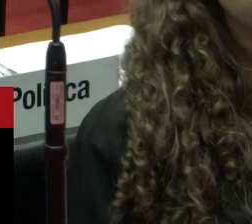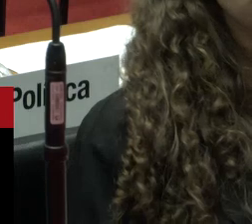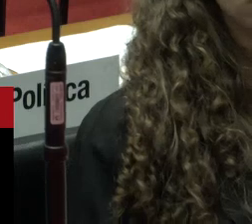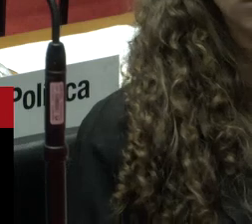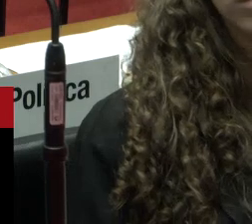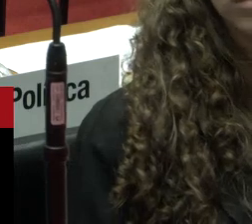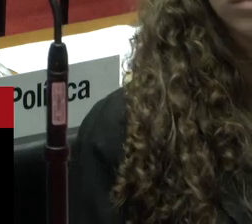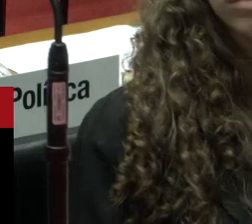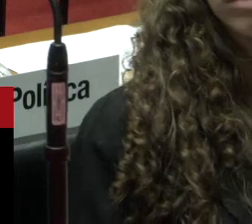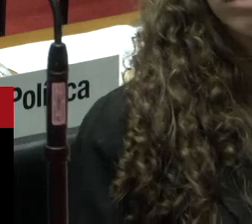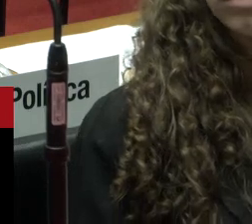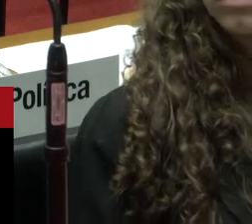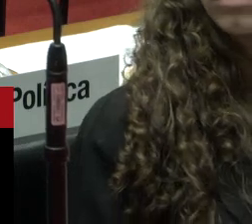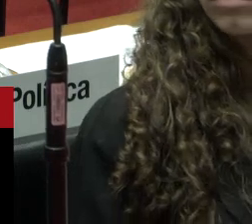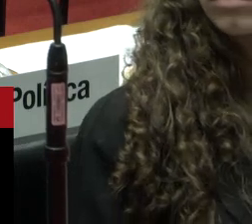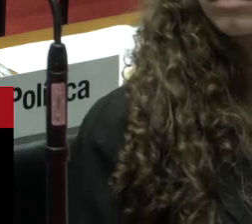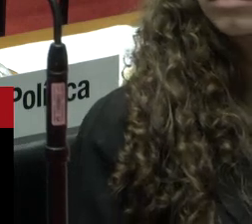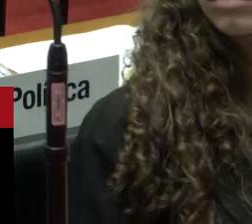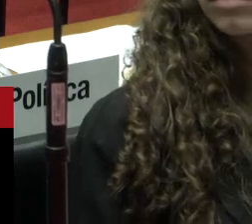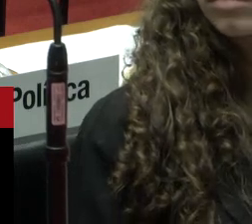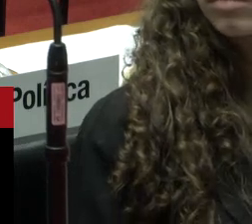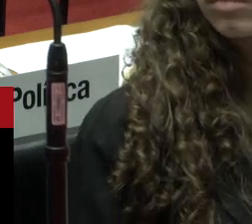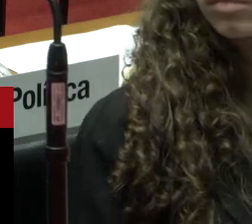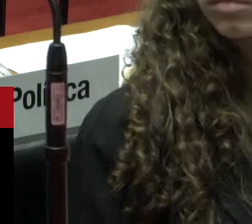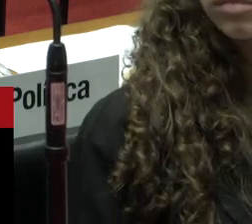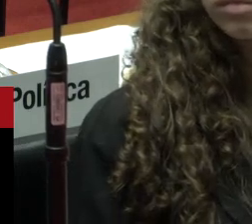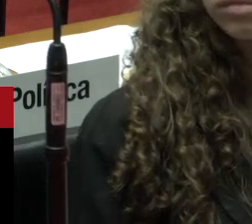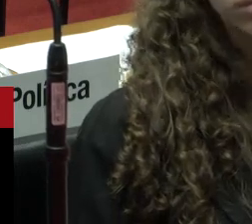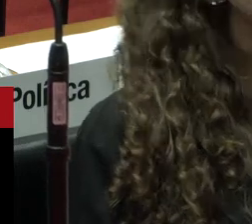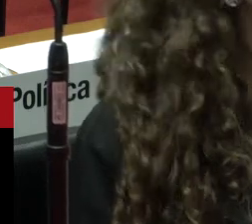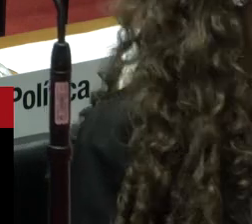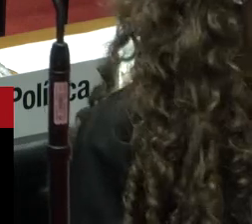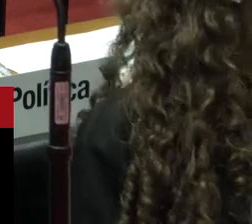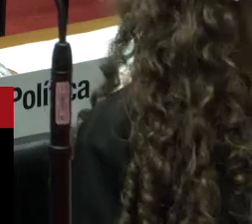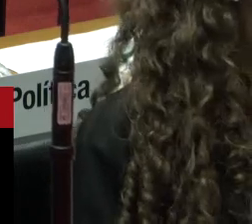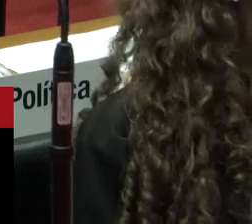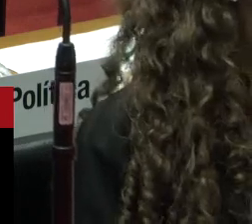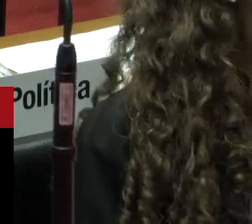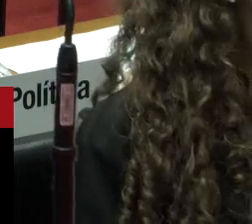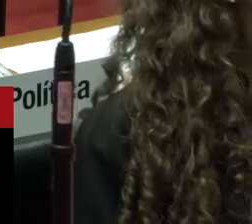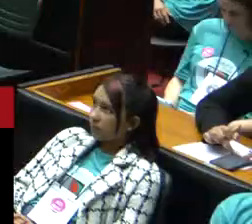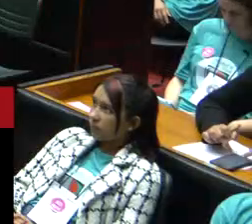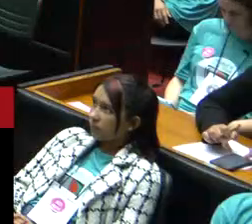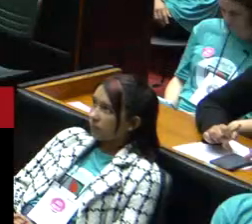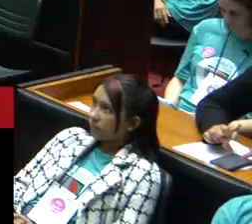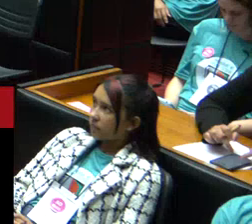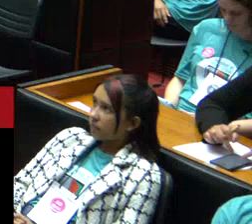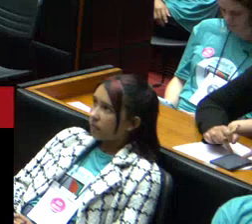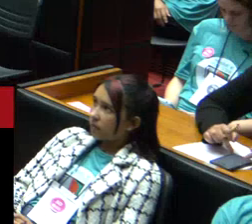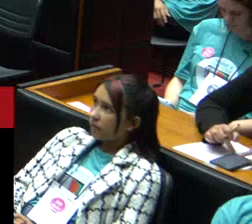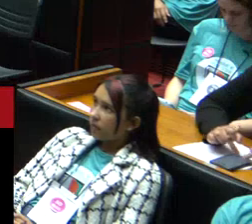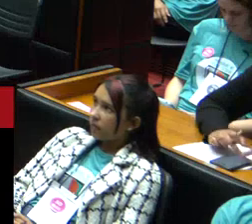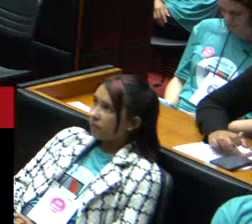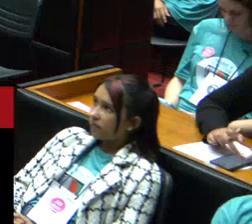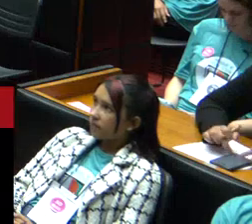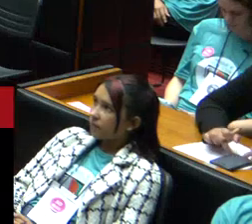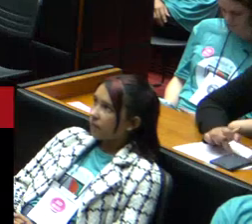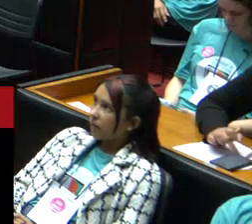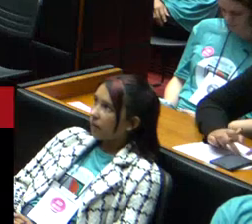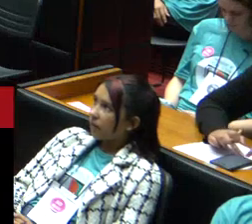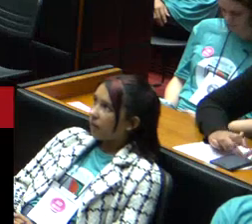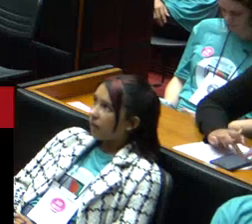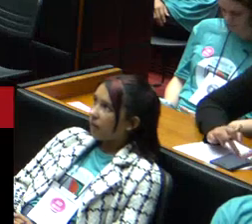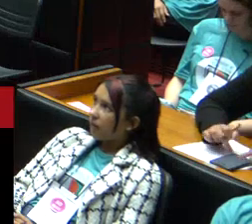ou algo do tipo sejam ativos nas escolas de vocês Muito obrigado obrigada